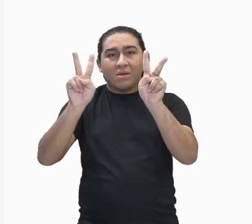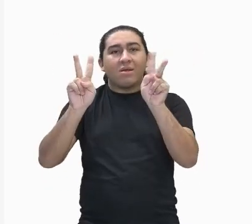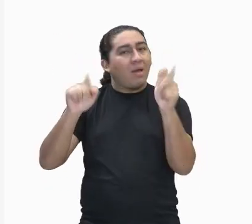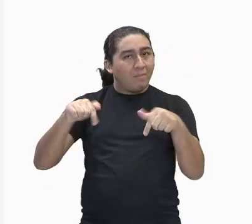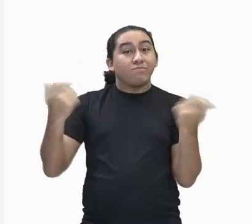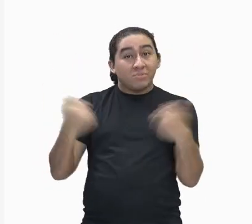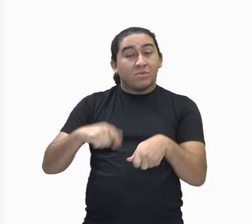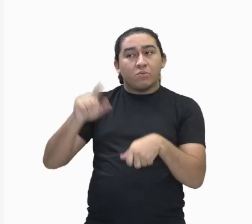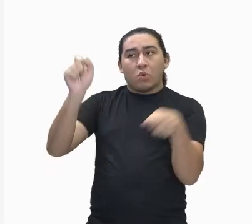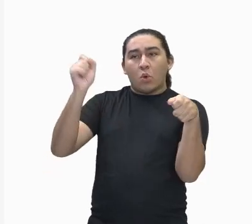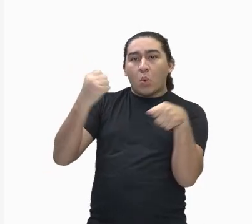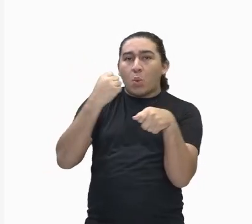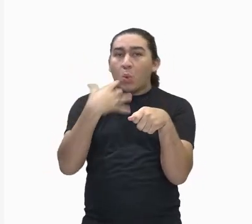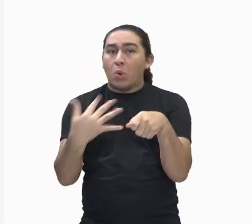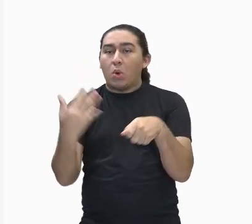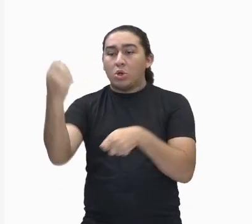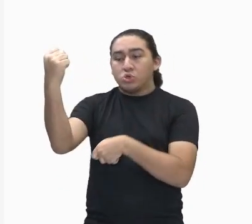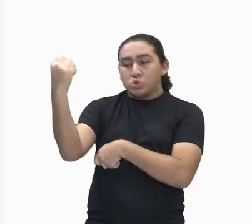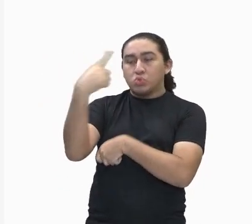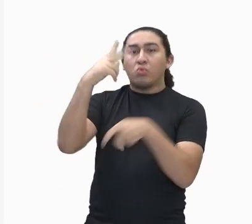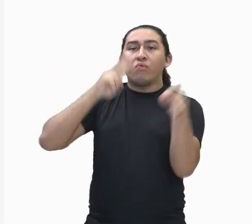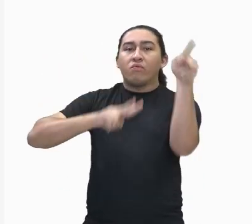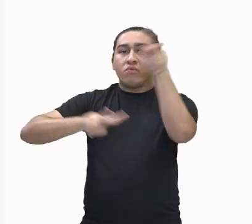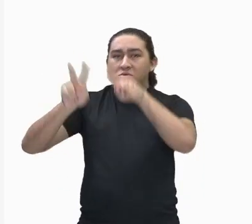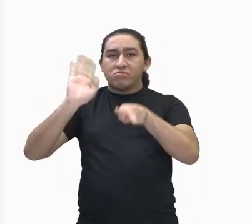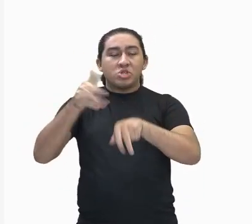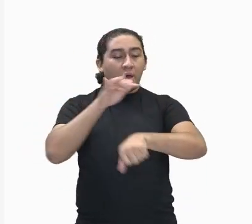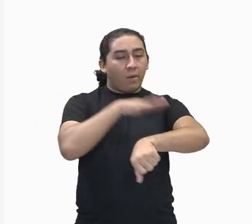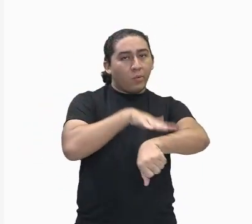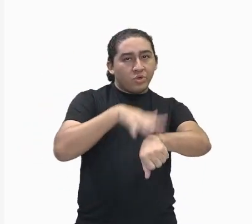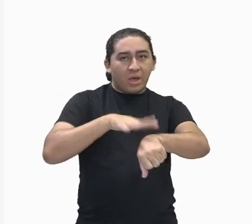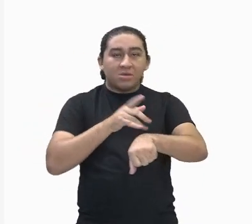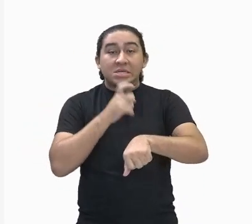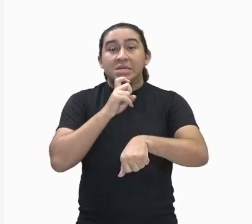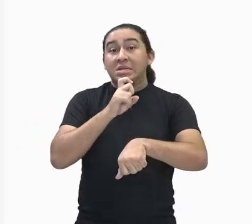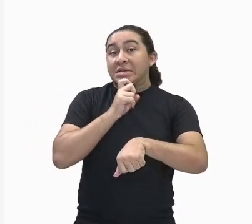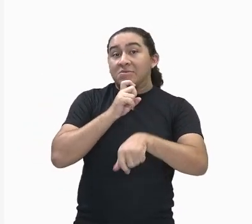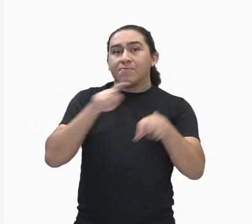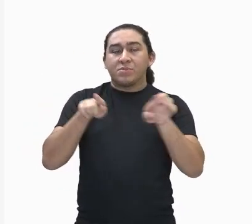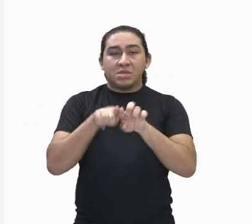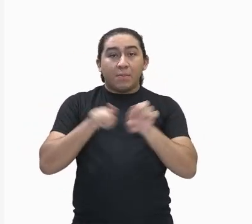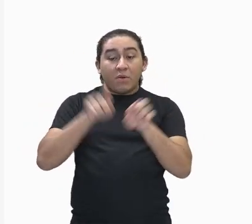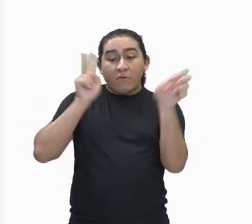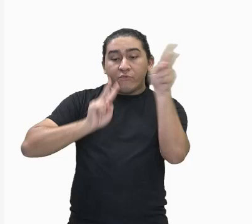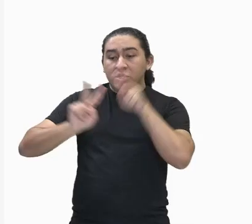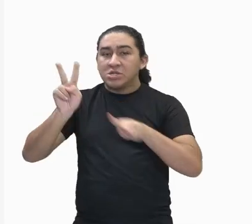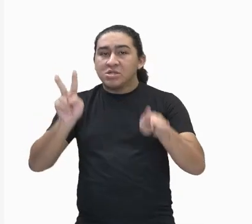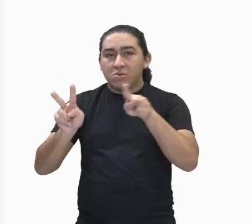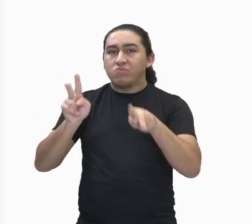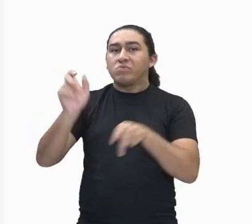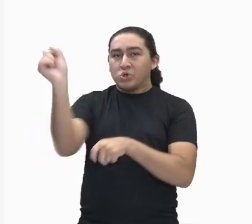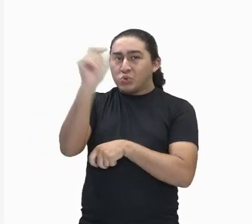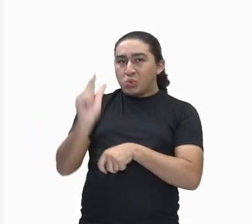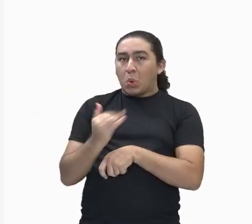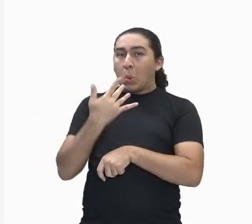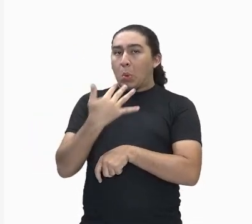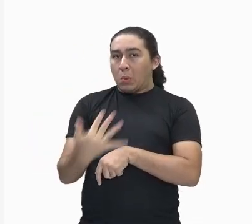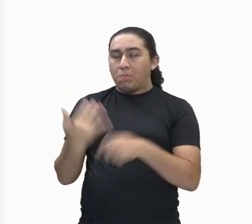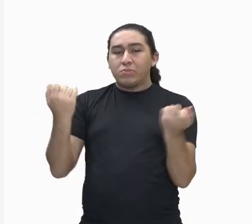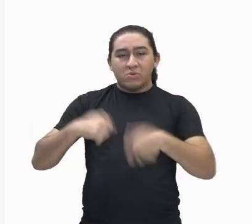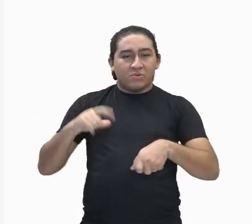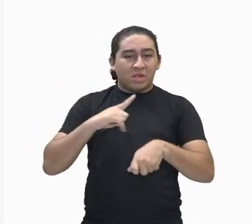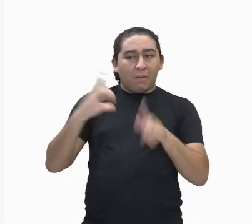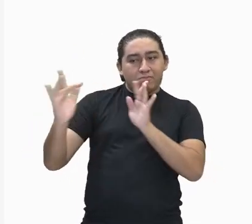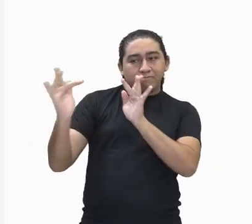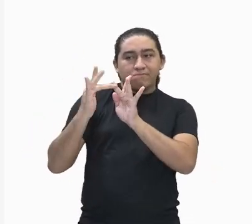visão. Então já foi ali tato, gelado, e visão, azul,